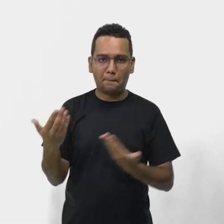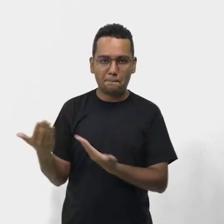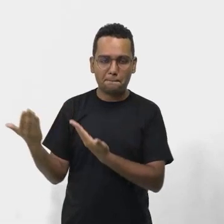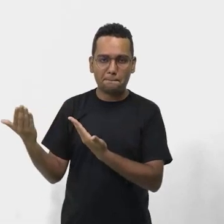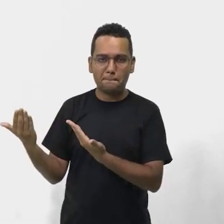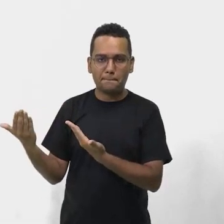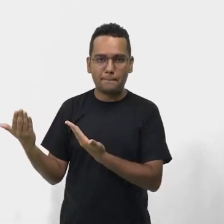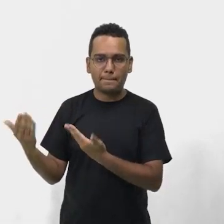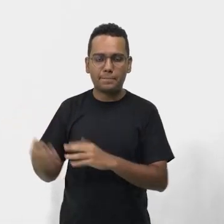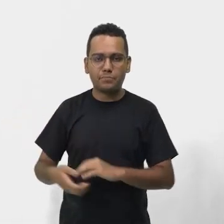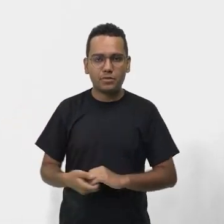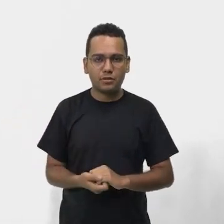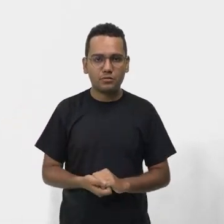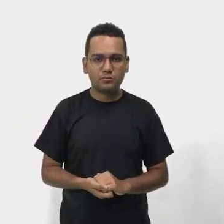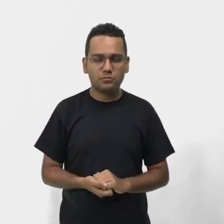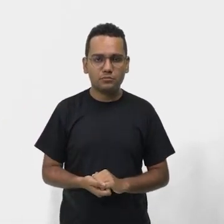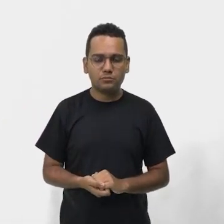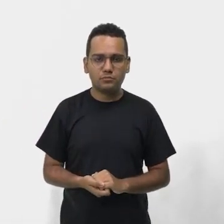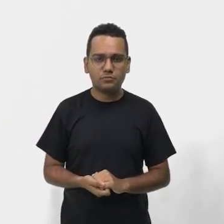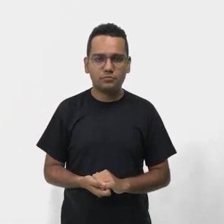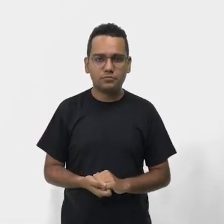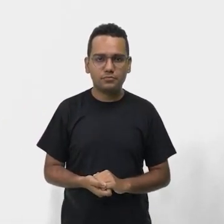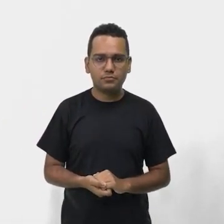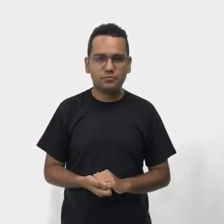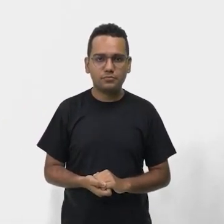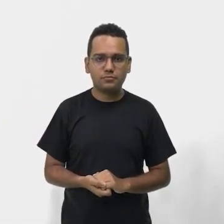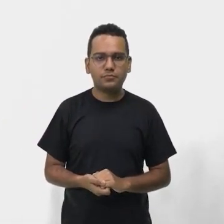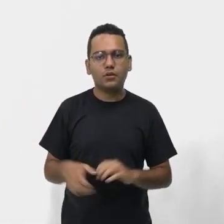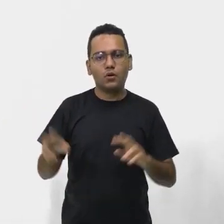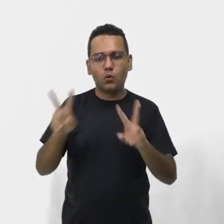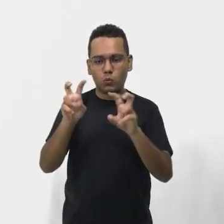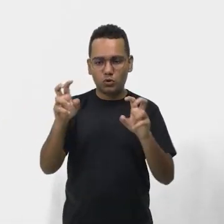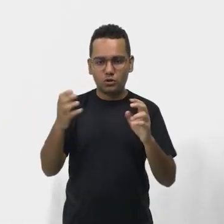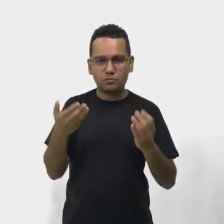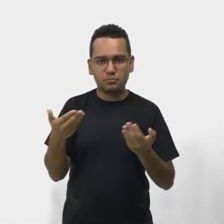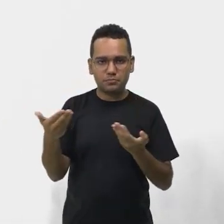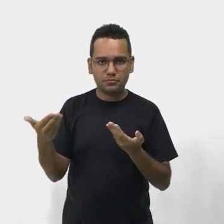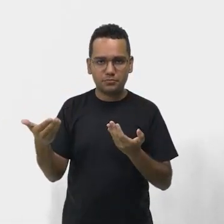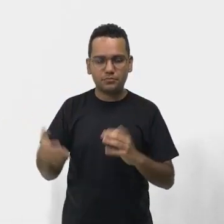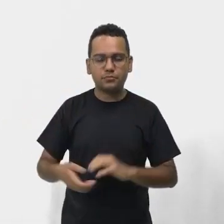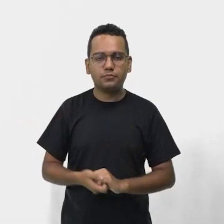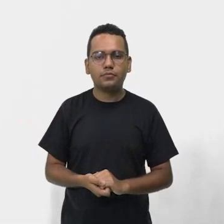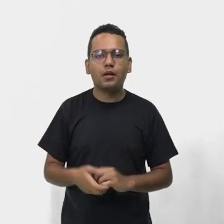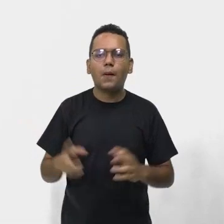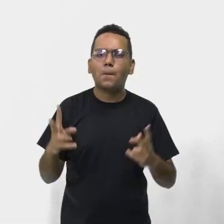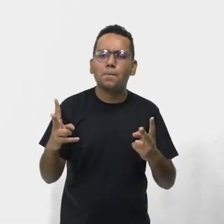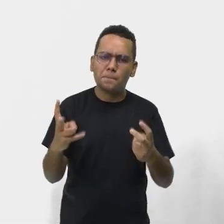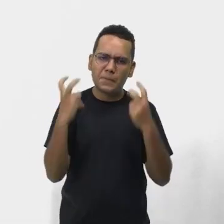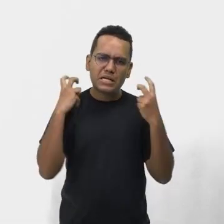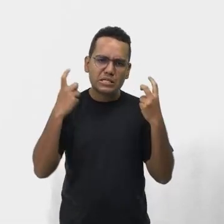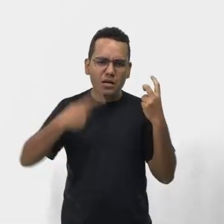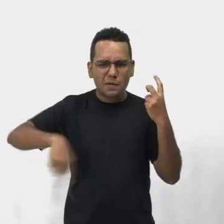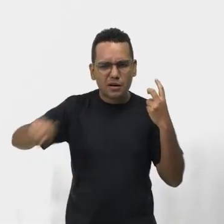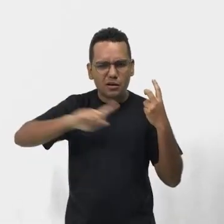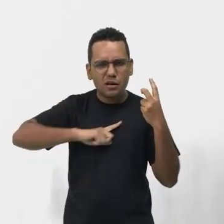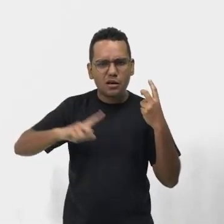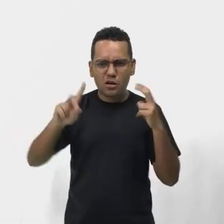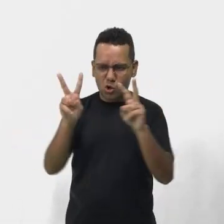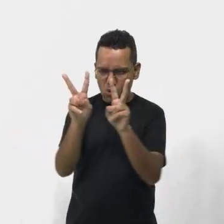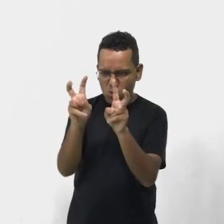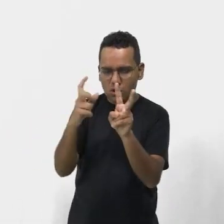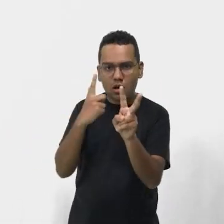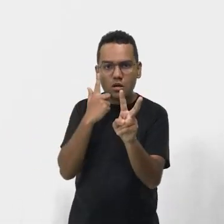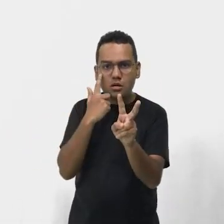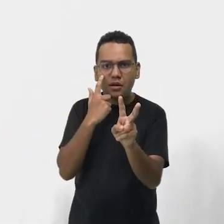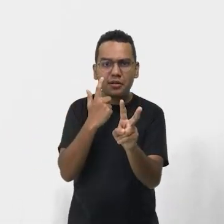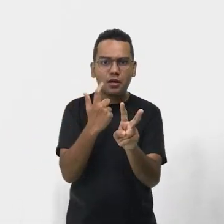título do nosso texto, Superpoderes Elétricos no Mundo Real. Observe que o nosso título já chama a nossa